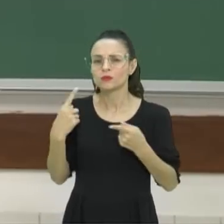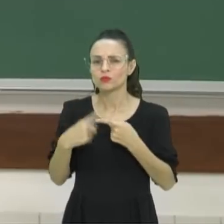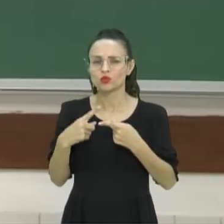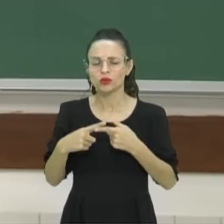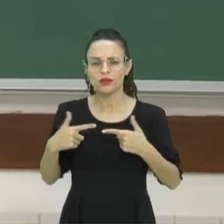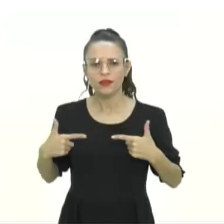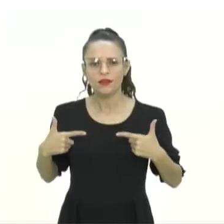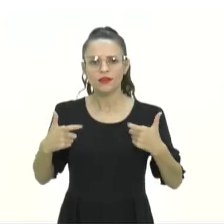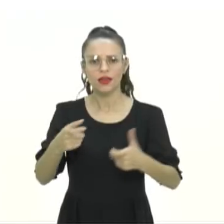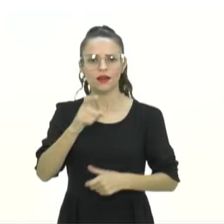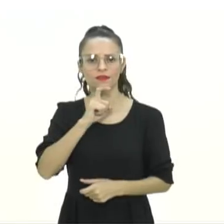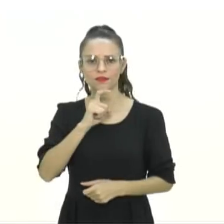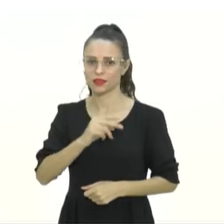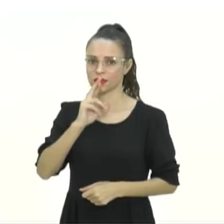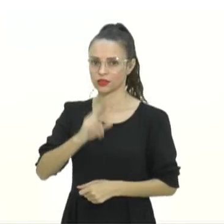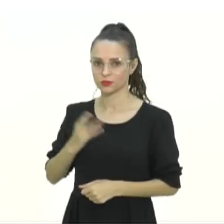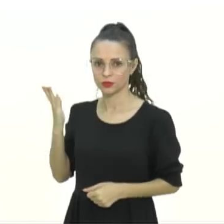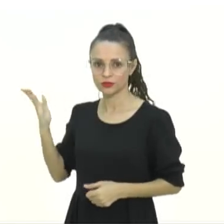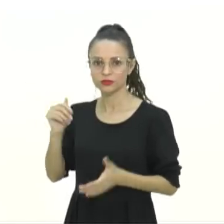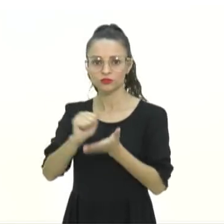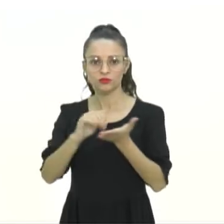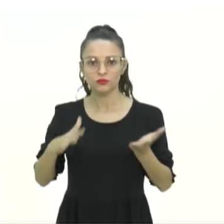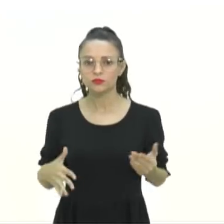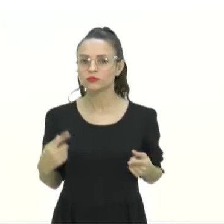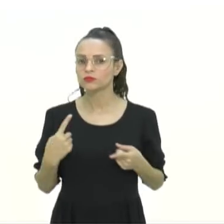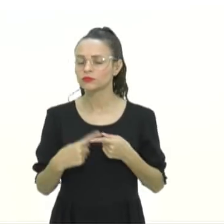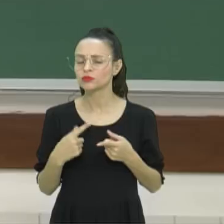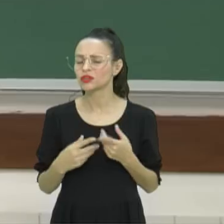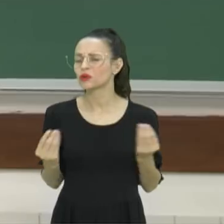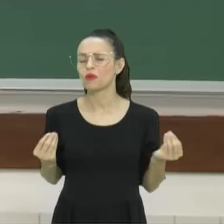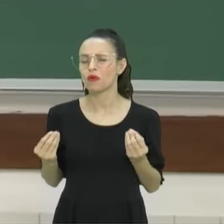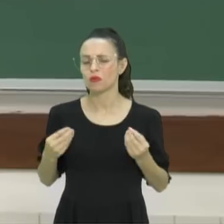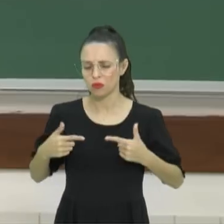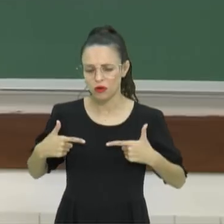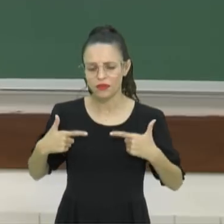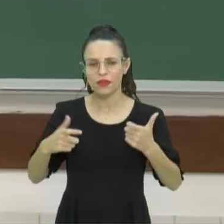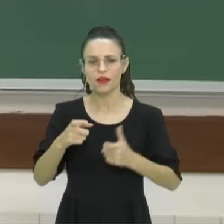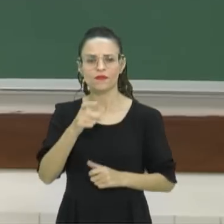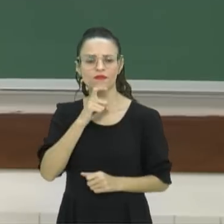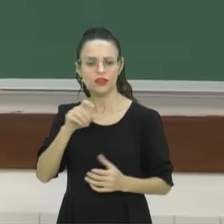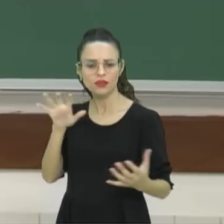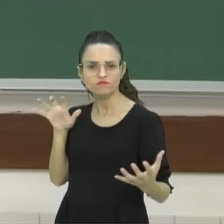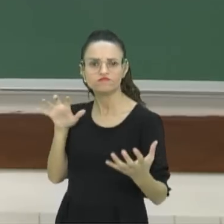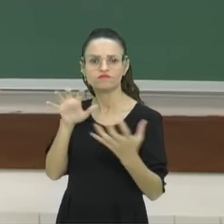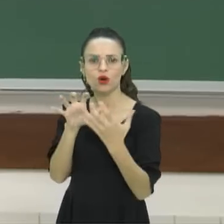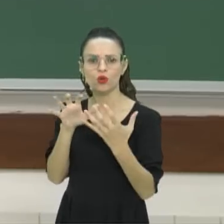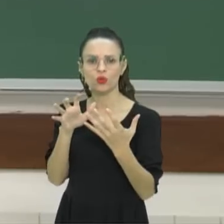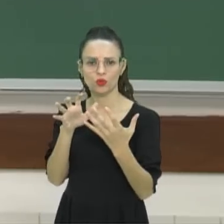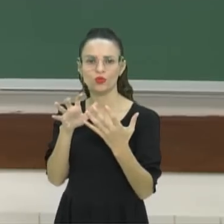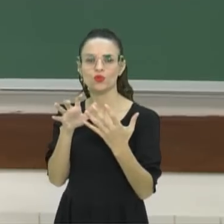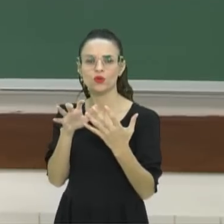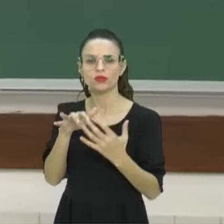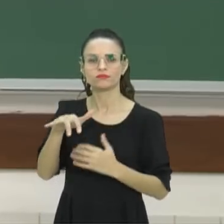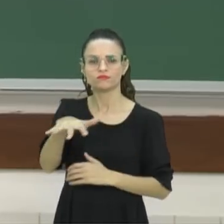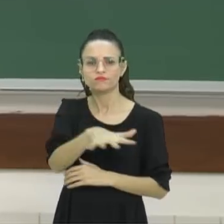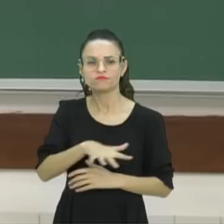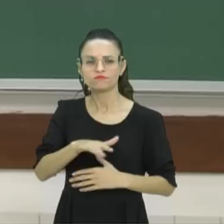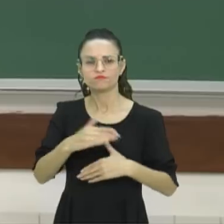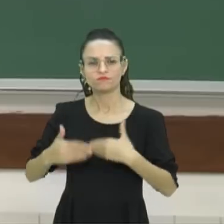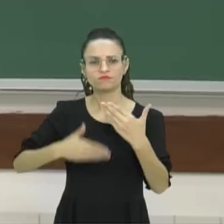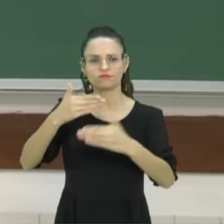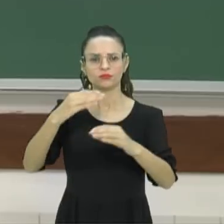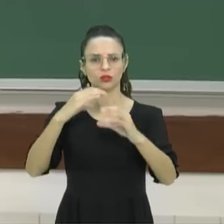seria então a resposta desse exercício? De que forma que a Guerra Fria impactou no desenvolvimento das